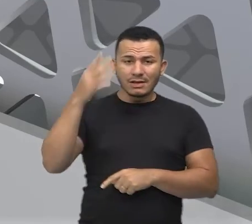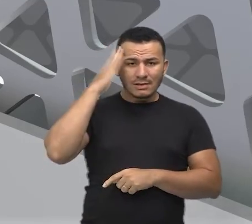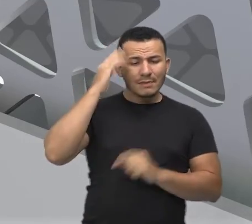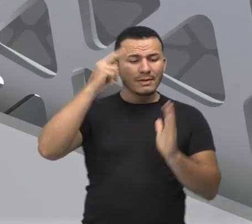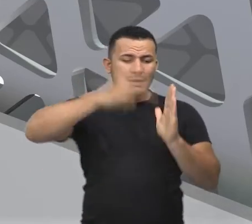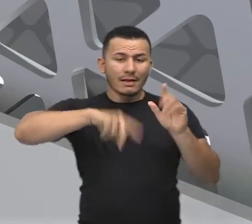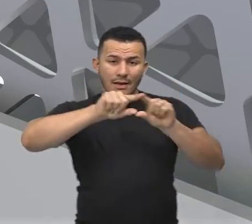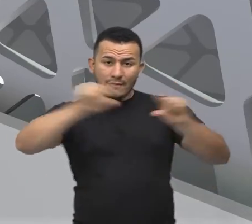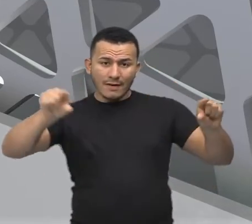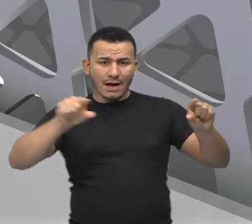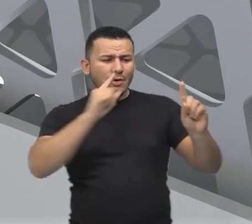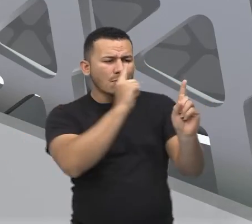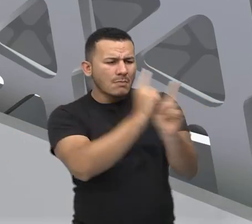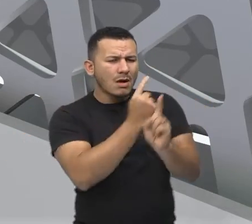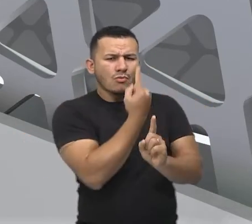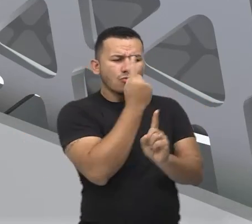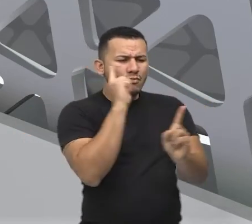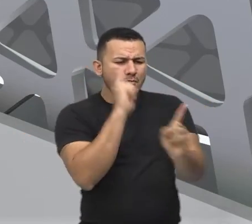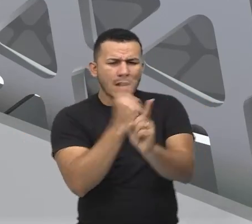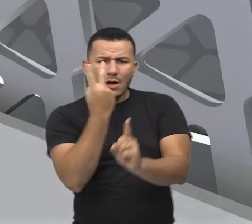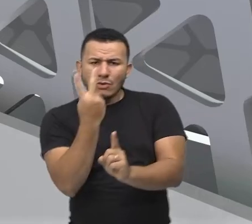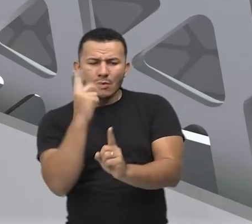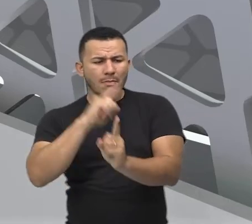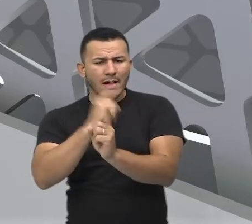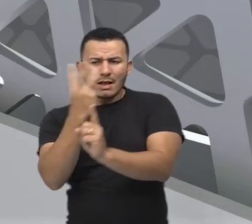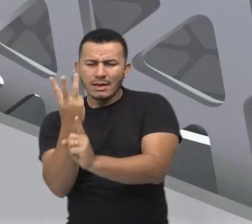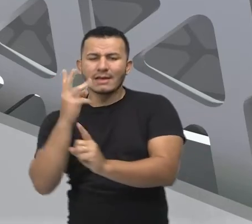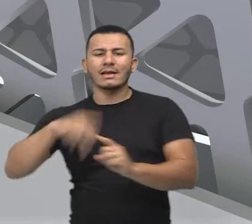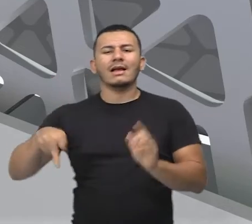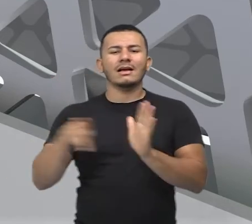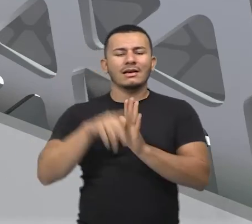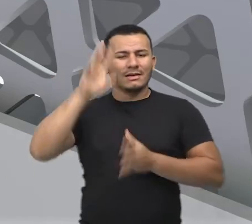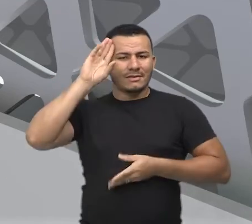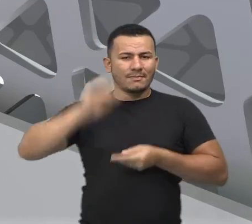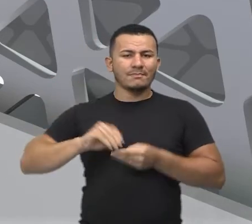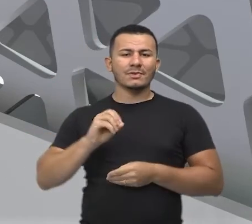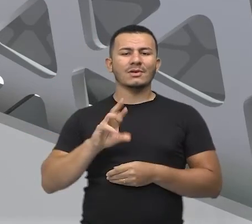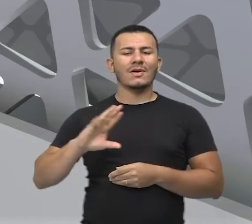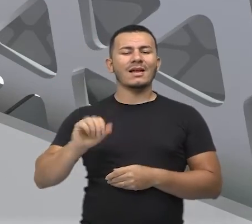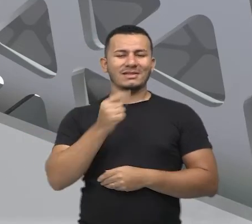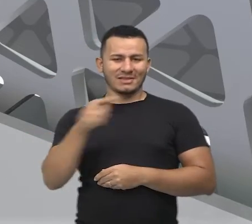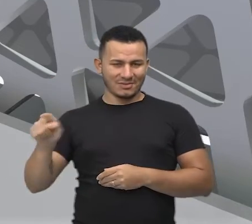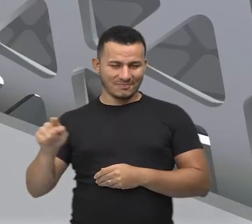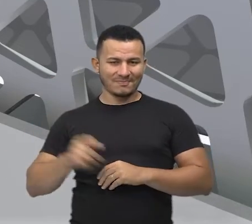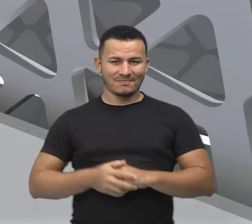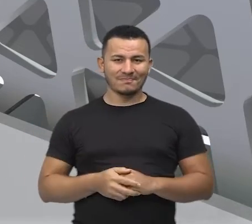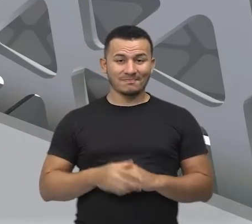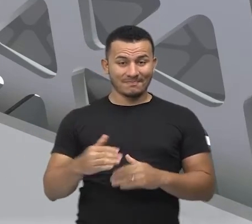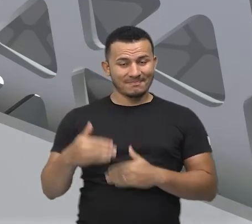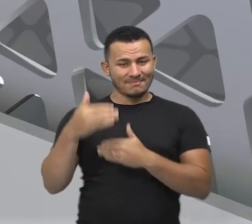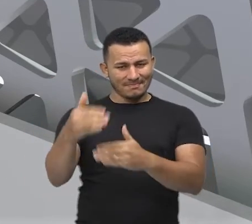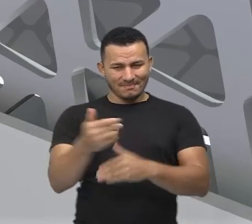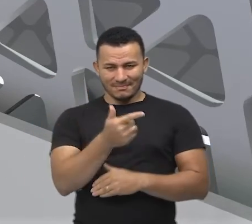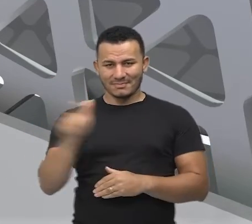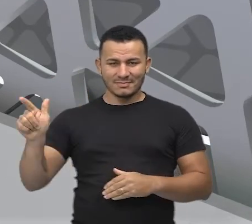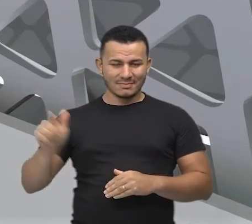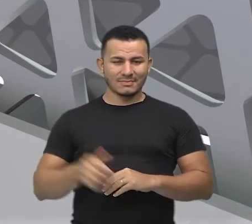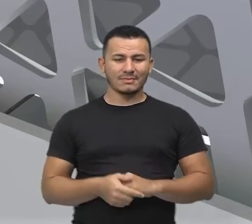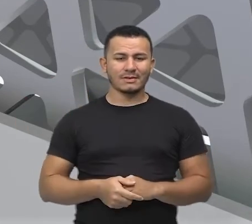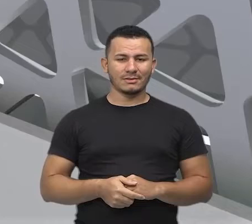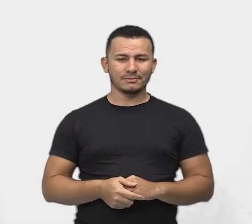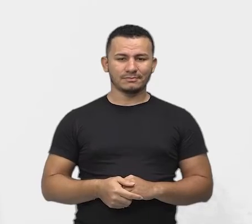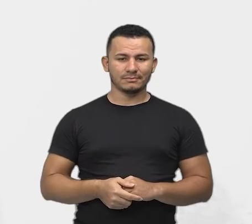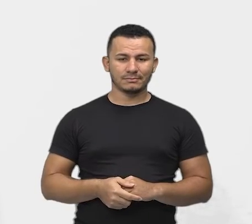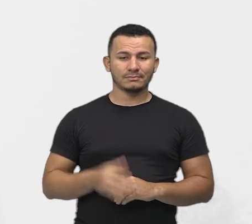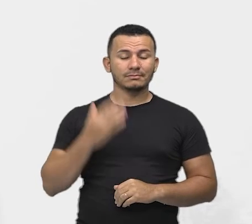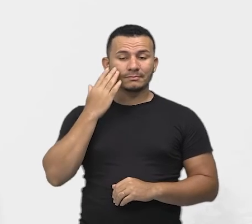o número de verbos presentes ou de locuções verbais, você identifica o número de orações. Ok? Vamos adiante, vamos aí